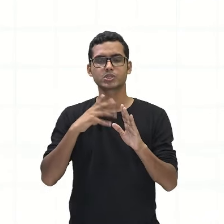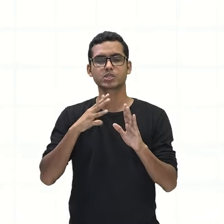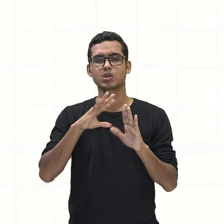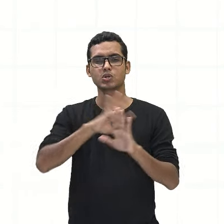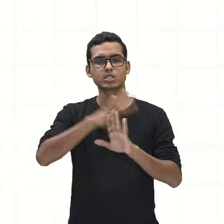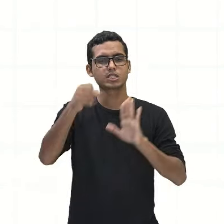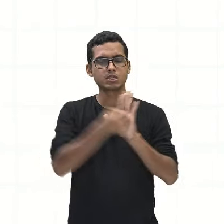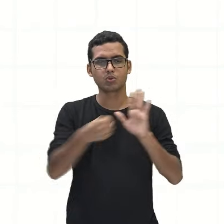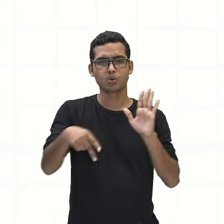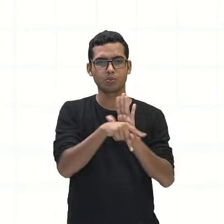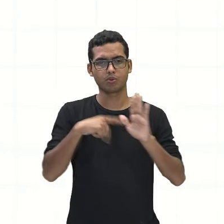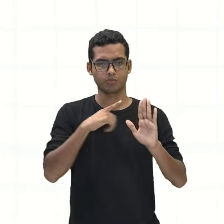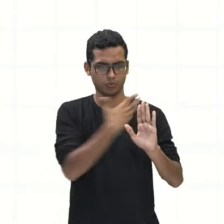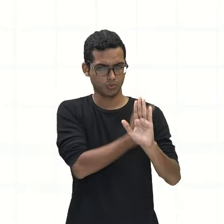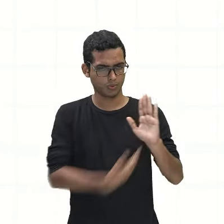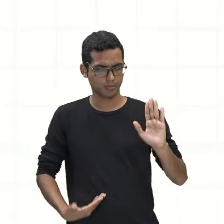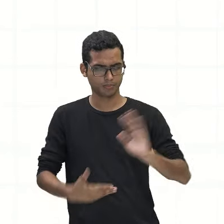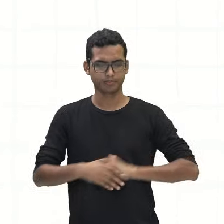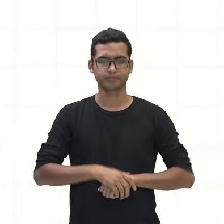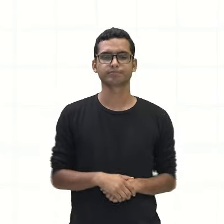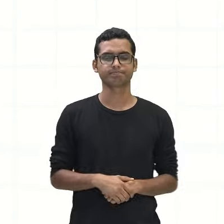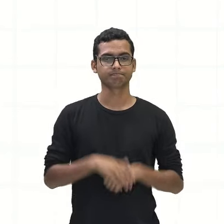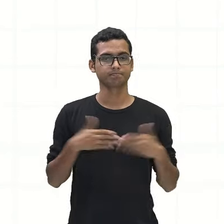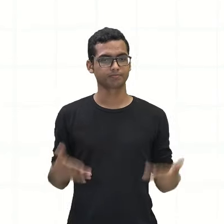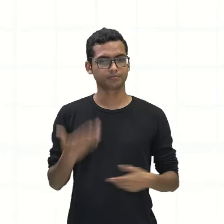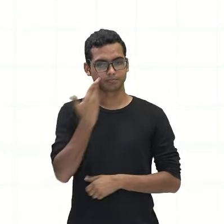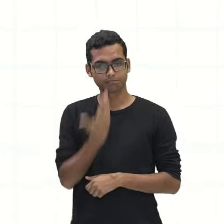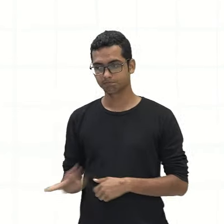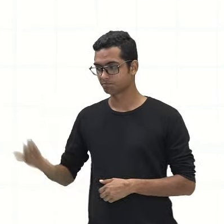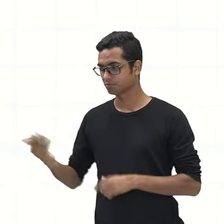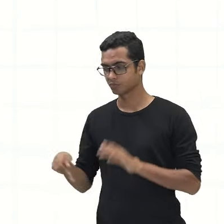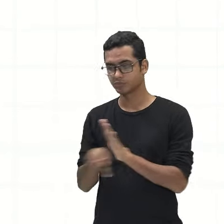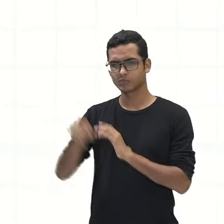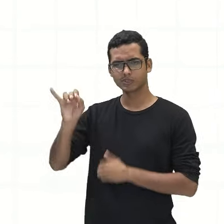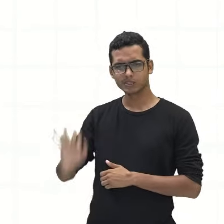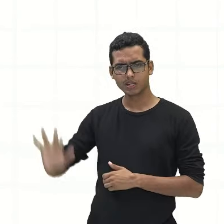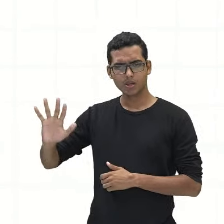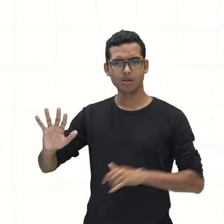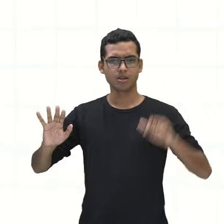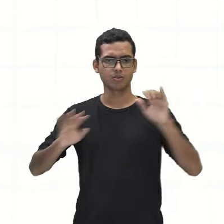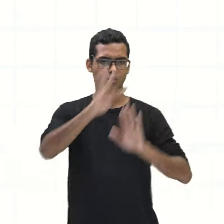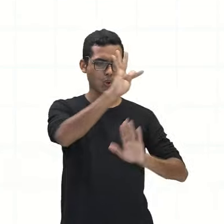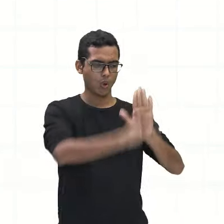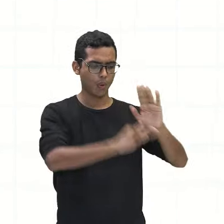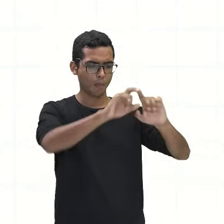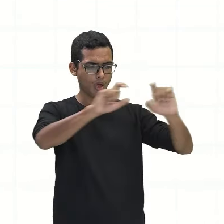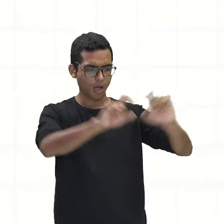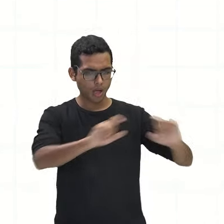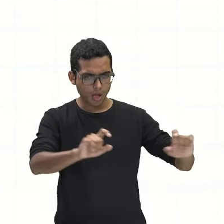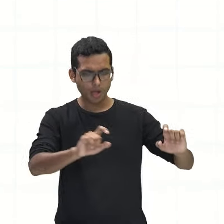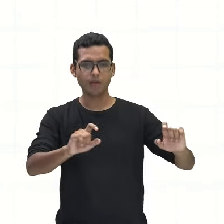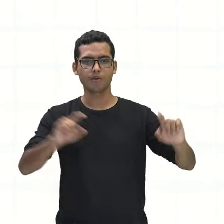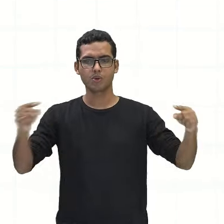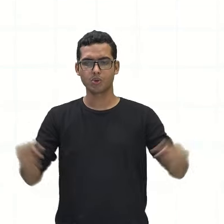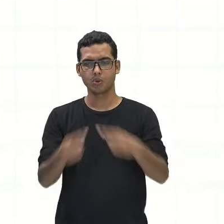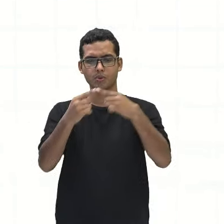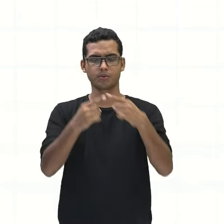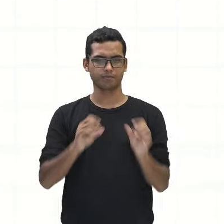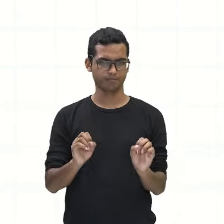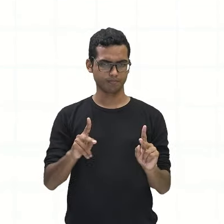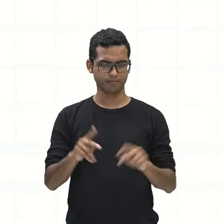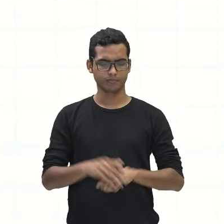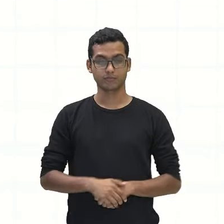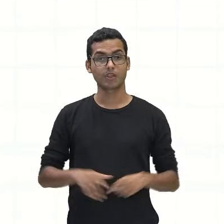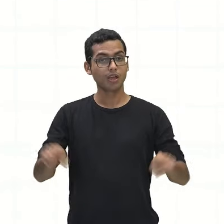então notem aí que ele vai trazer essa associação da imagem, da linguagem não verbal com a linguagem verbal, ok?